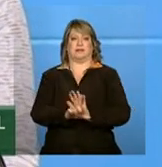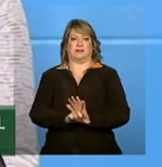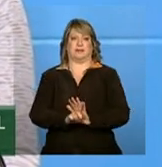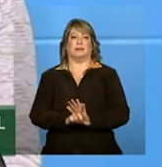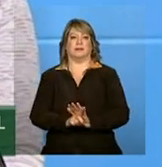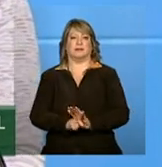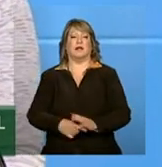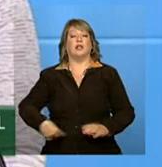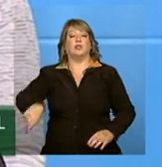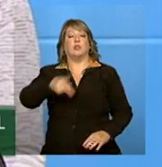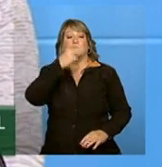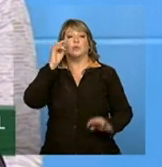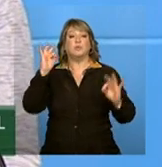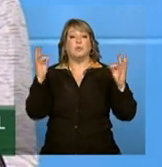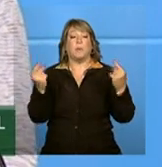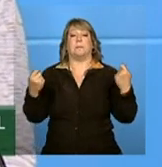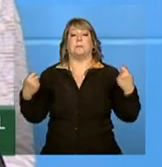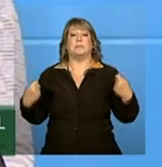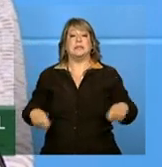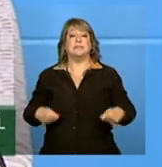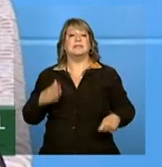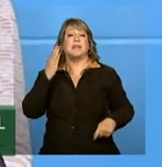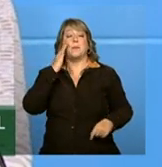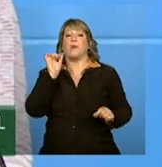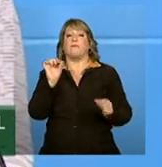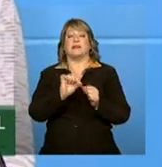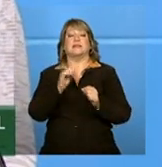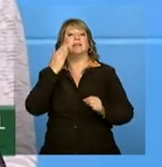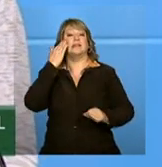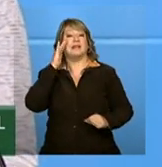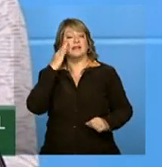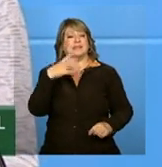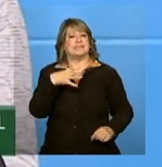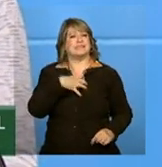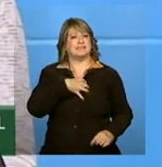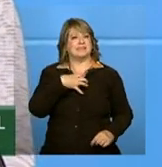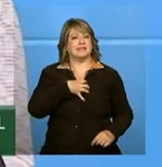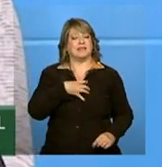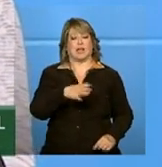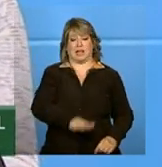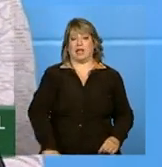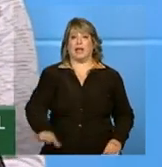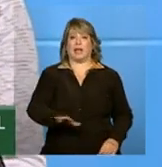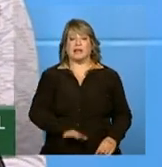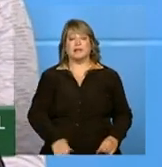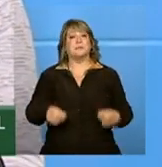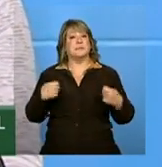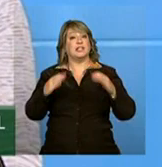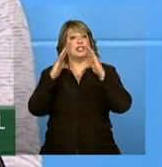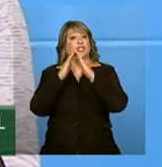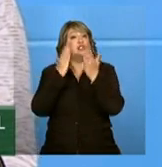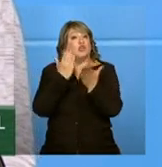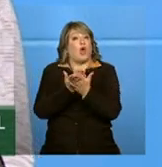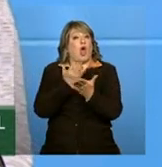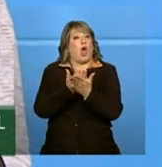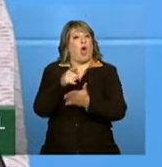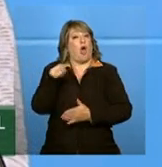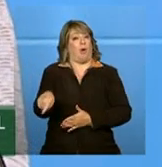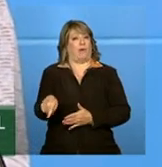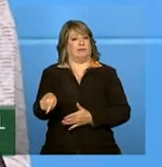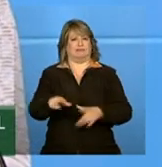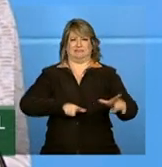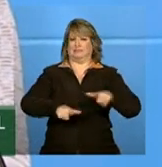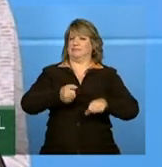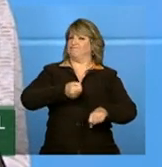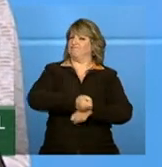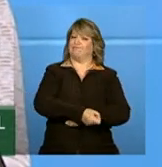somente saber o que fazer, mas também entender e sentir que as crianças pertencem às escolas,